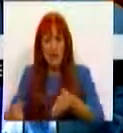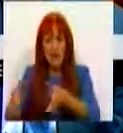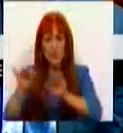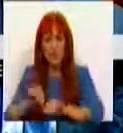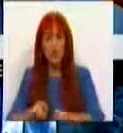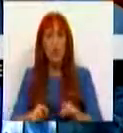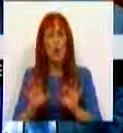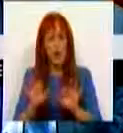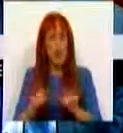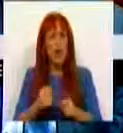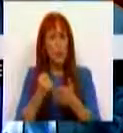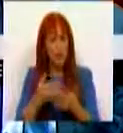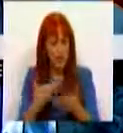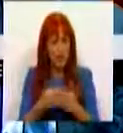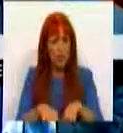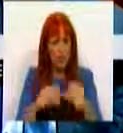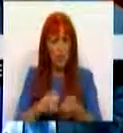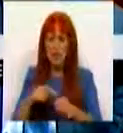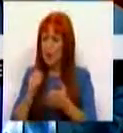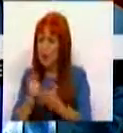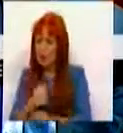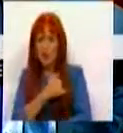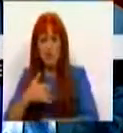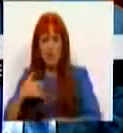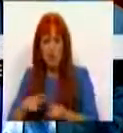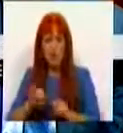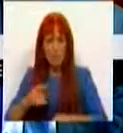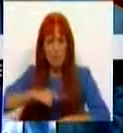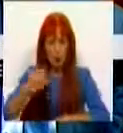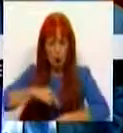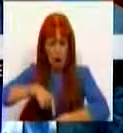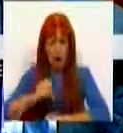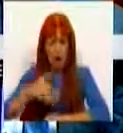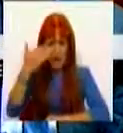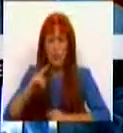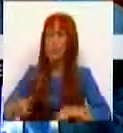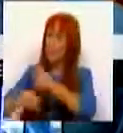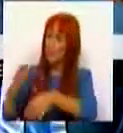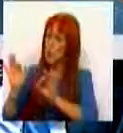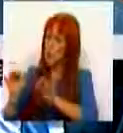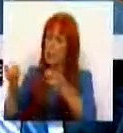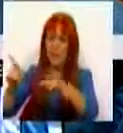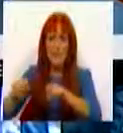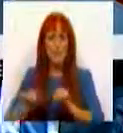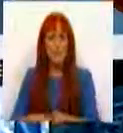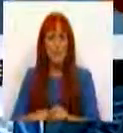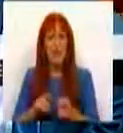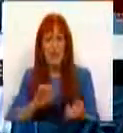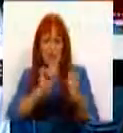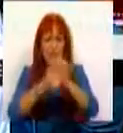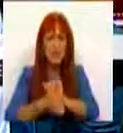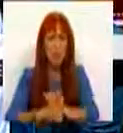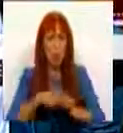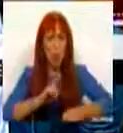estratégico. Cuidámos do apoio social, do apoio em saúde nas primeiras horas, nos primeiros dias. Passámos a cuidar também da